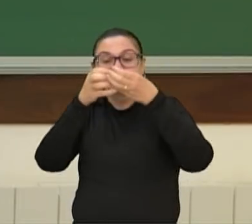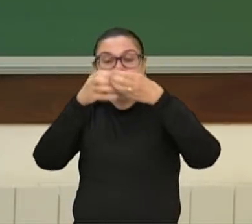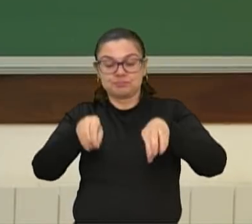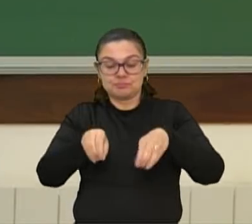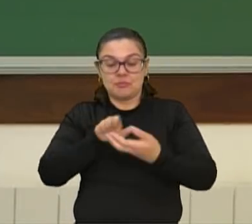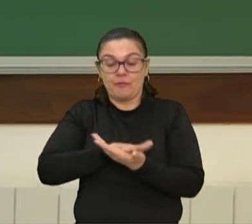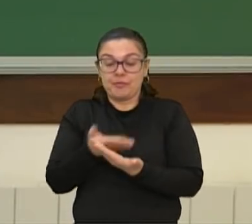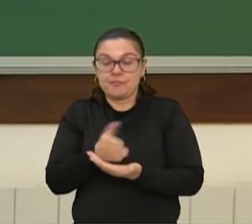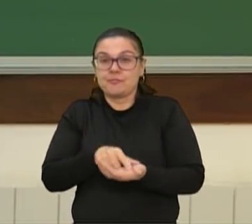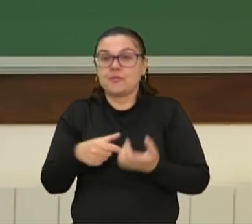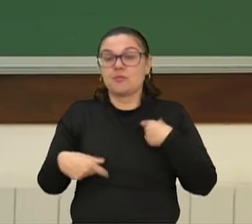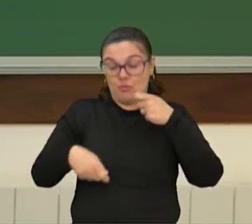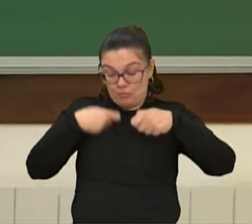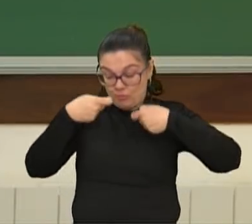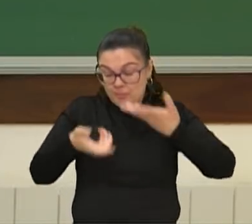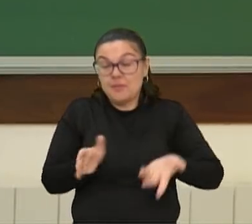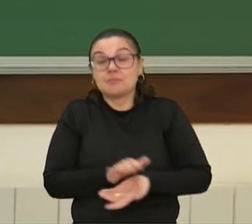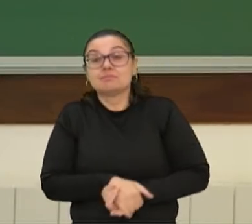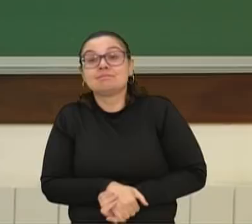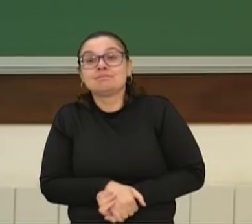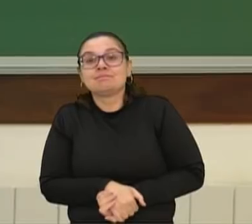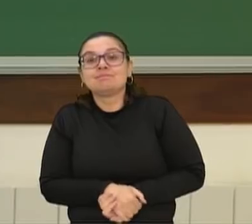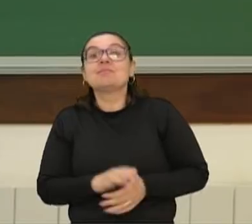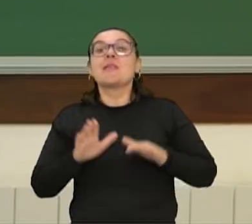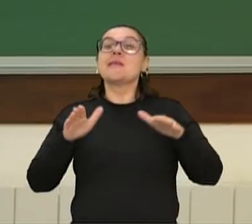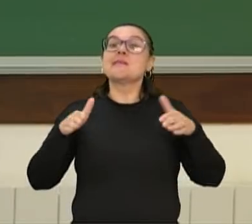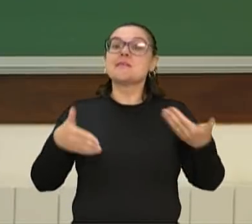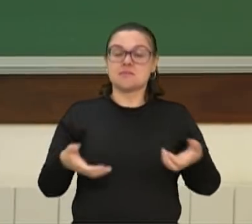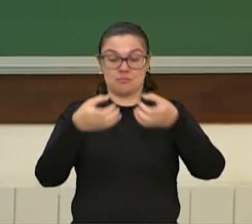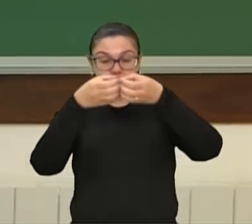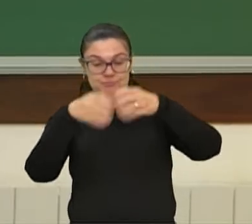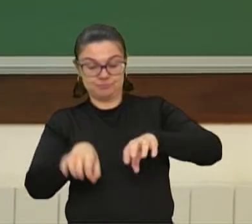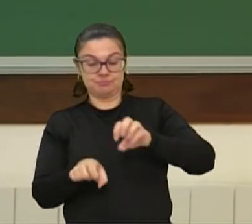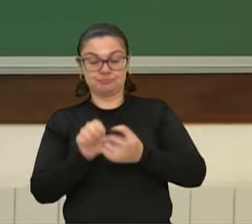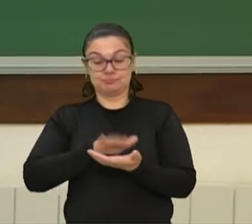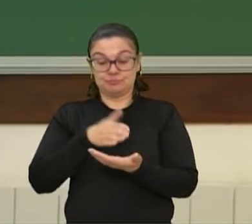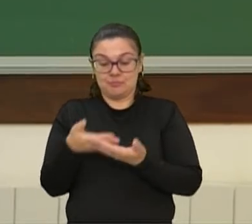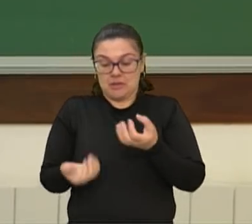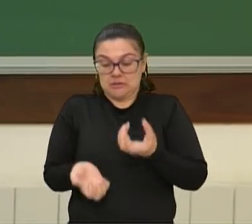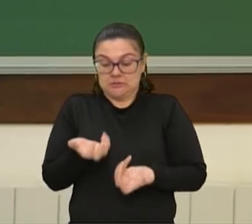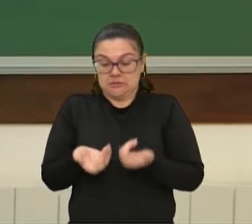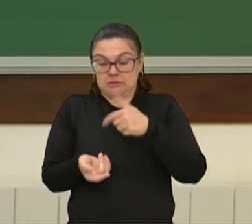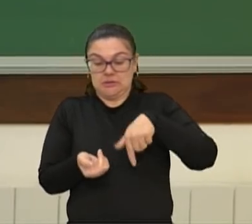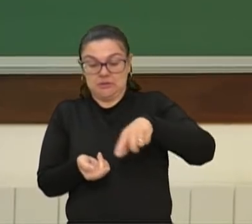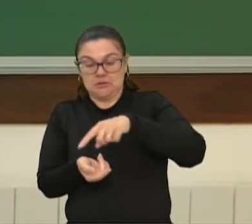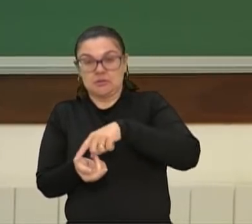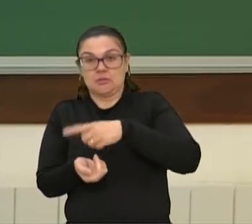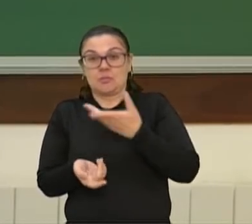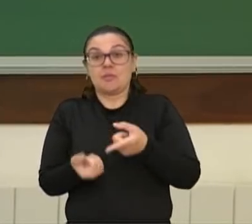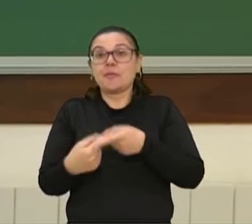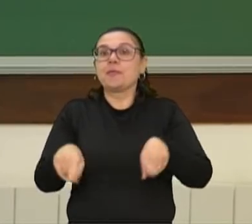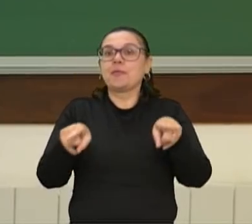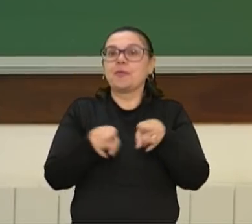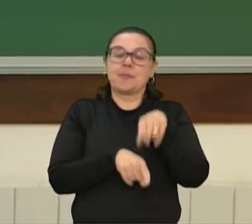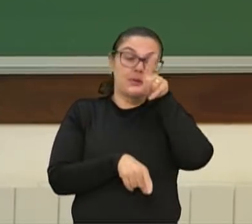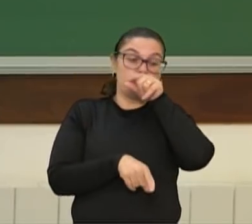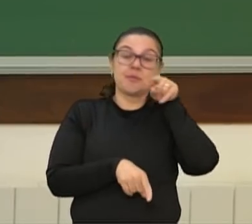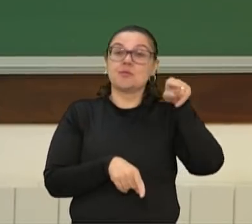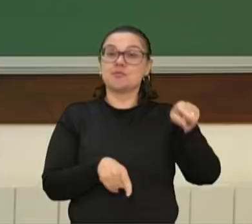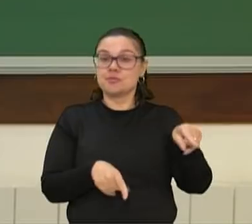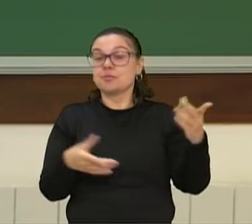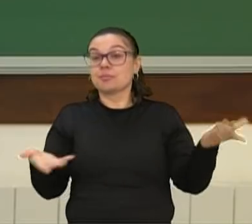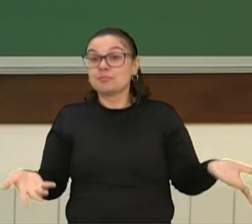na minha frigideira. E se ele se tornar um ovo frito na minha frigideira, ele não pode, ao mesmo tempo,